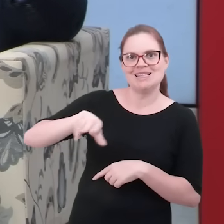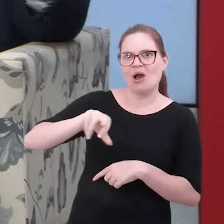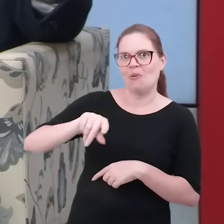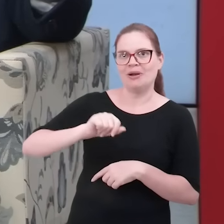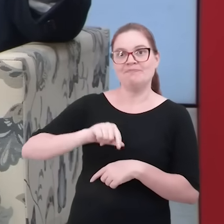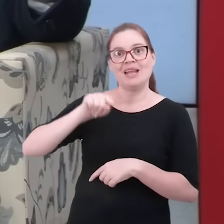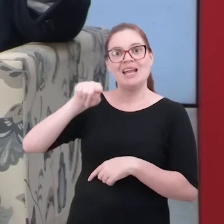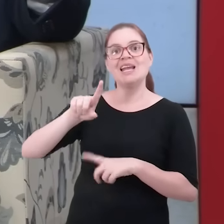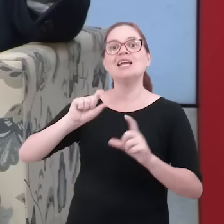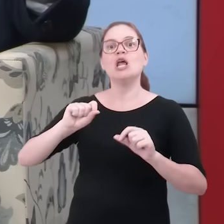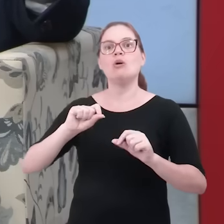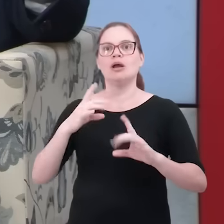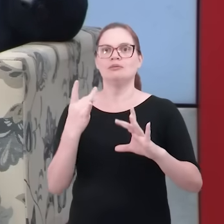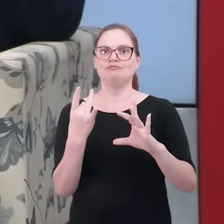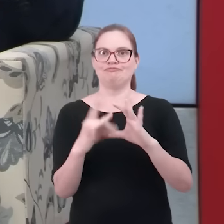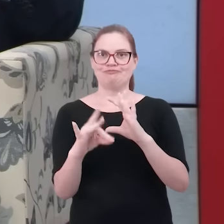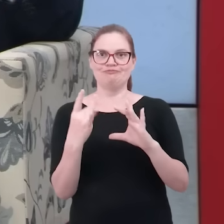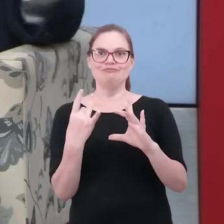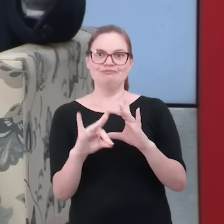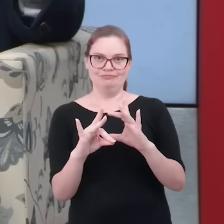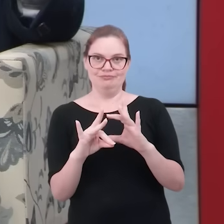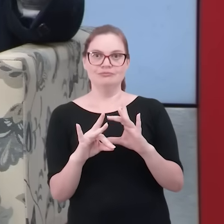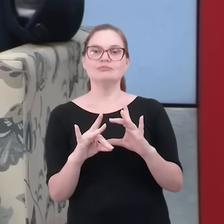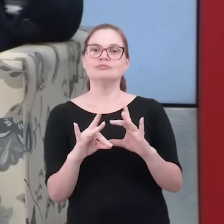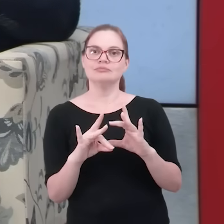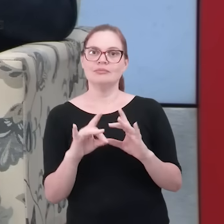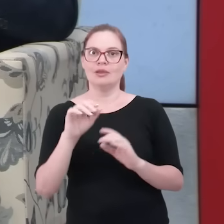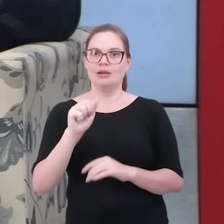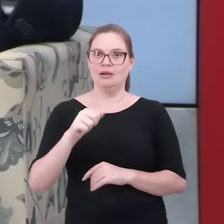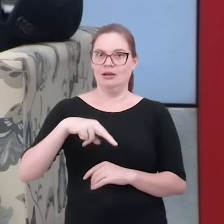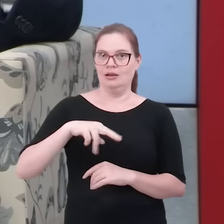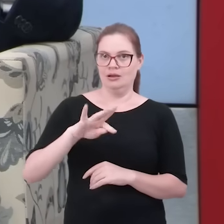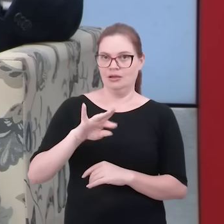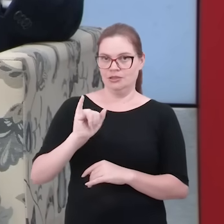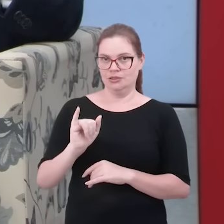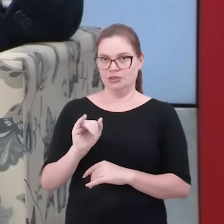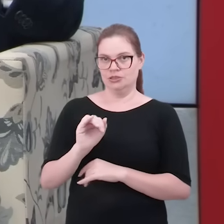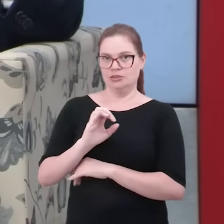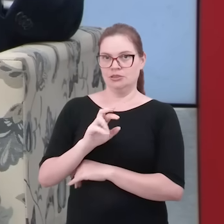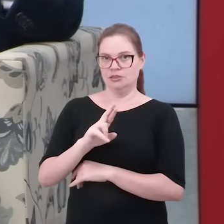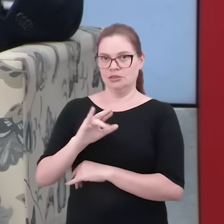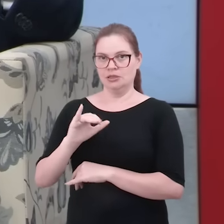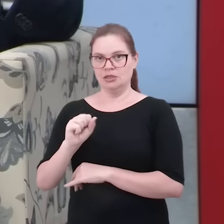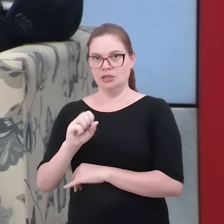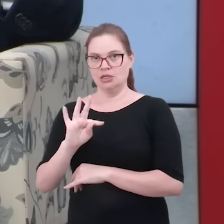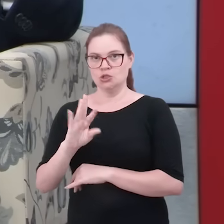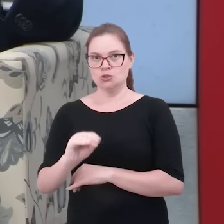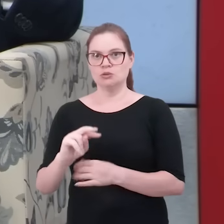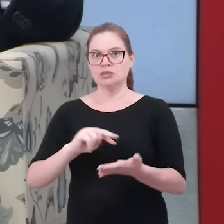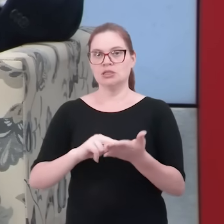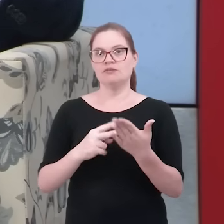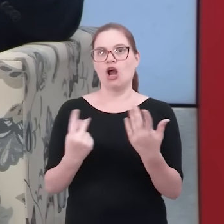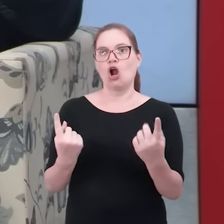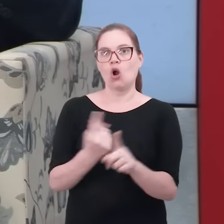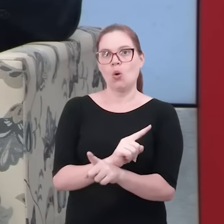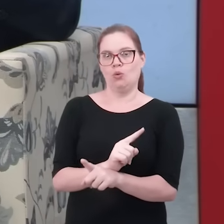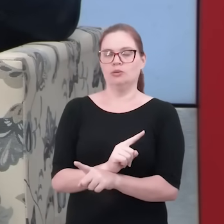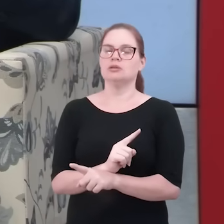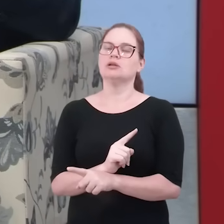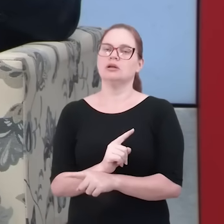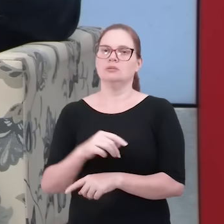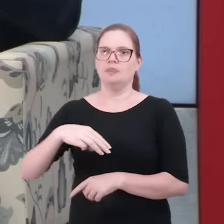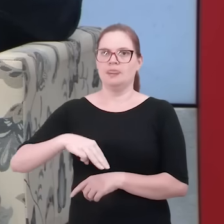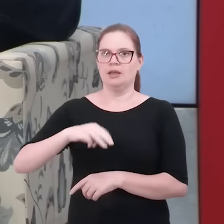grego, Messias hebraico. É a mesma palavra. Então, o anticristo é a mesma coisa que anti-Messias. Mas